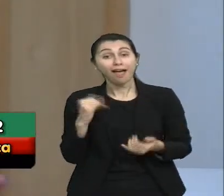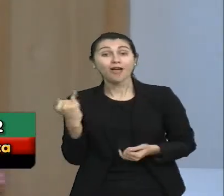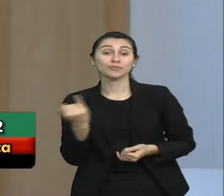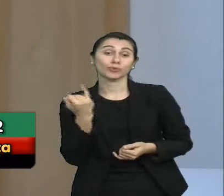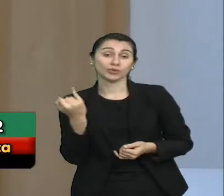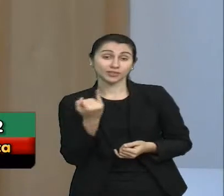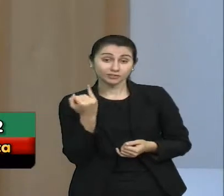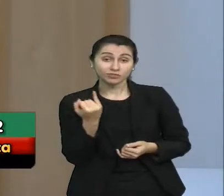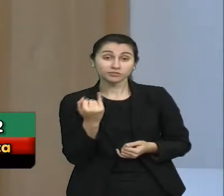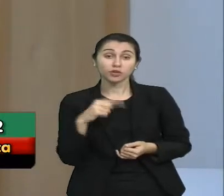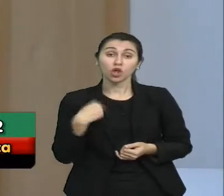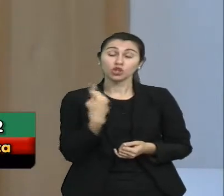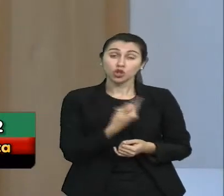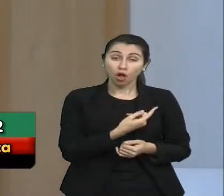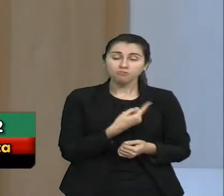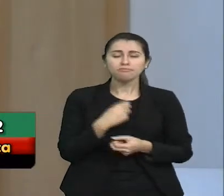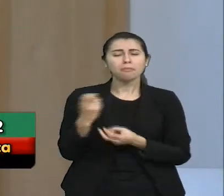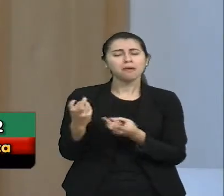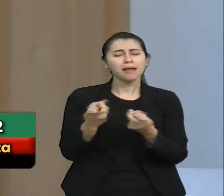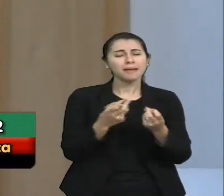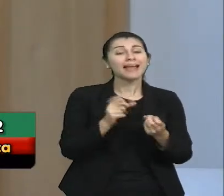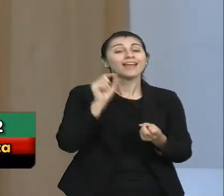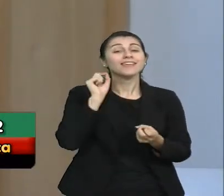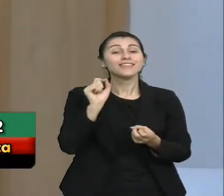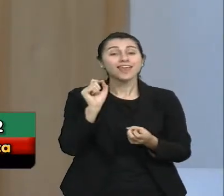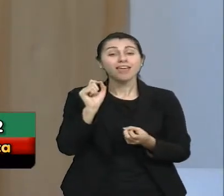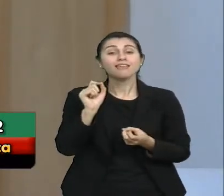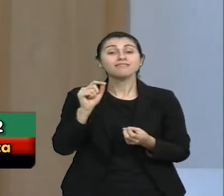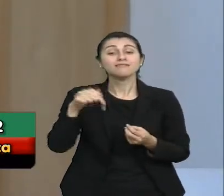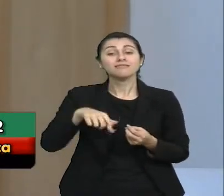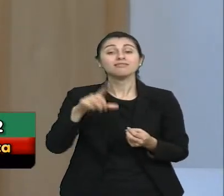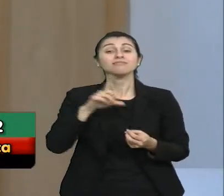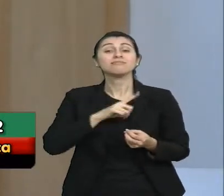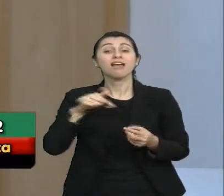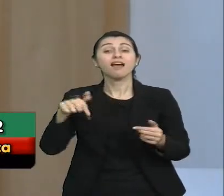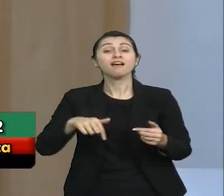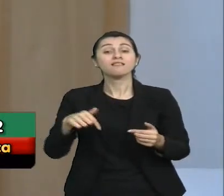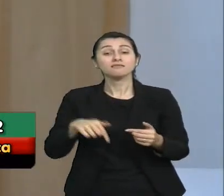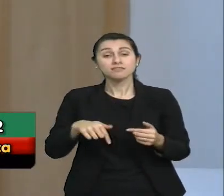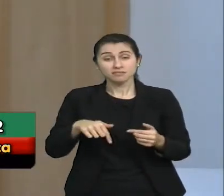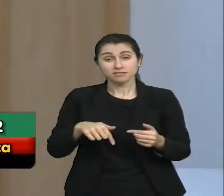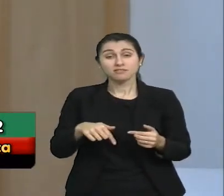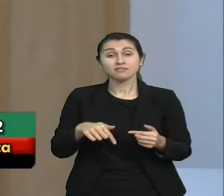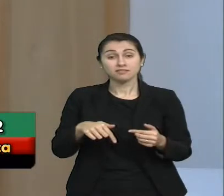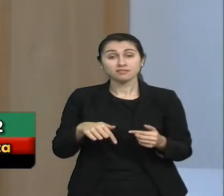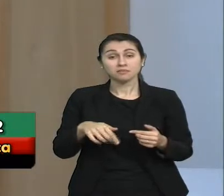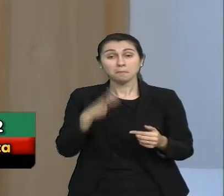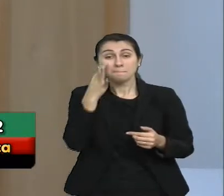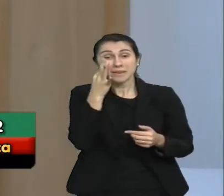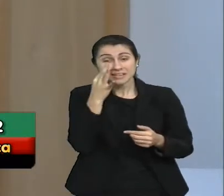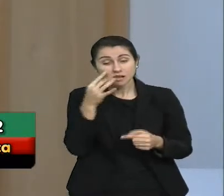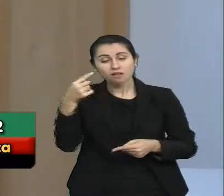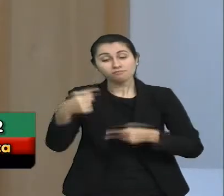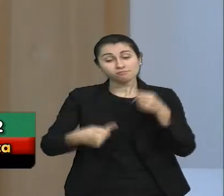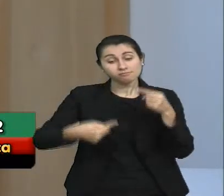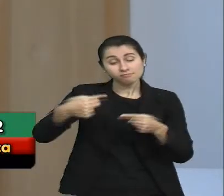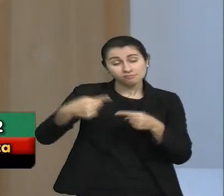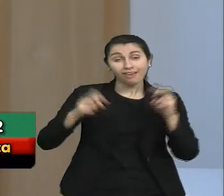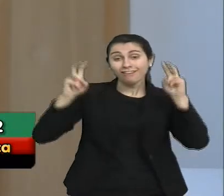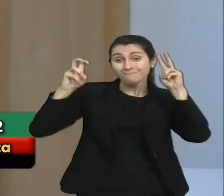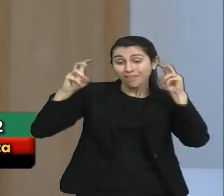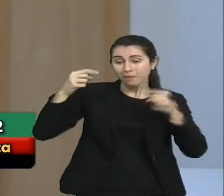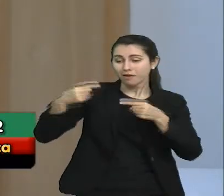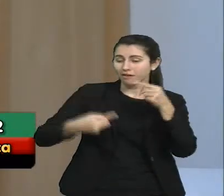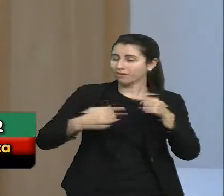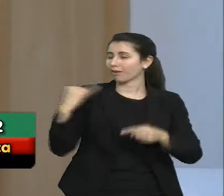de novo, a gente ver quem está aqui e quem não está aqui debatendo essa pauta